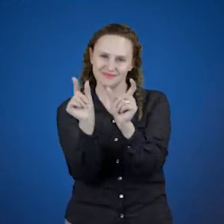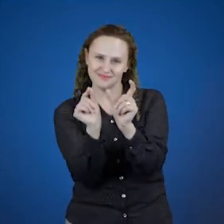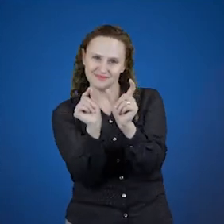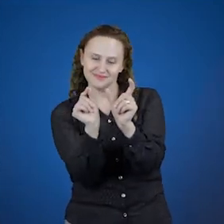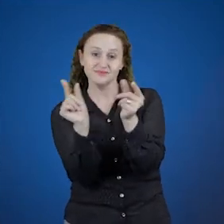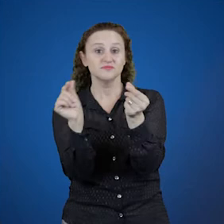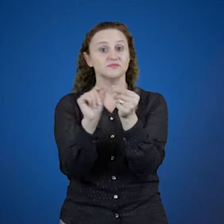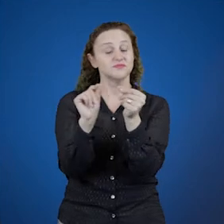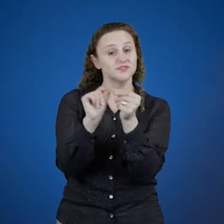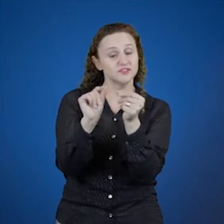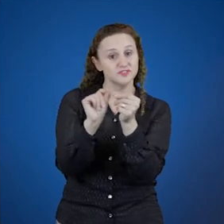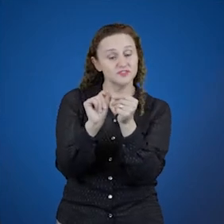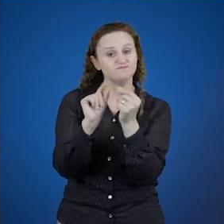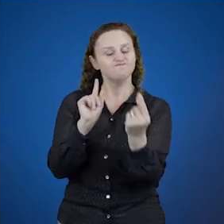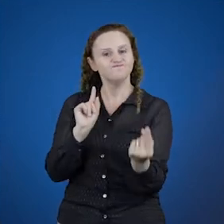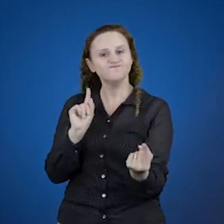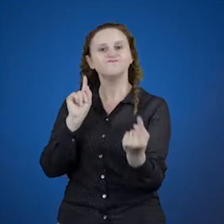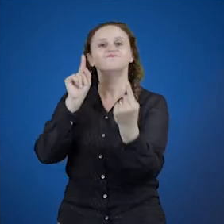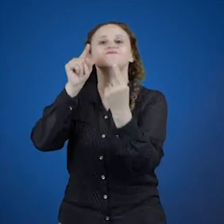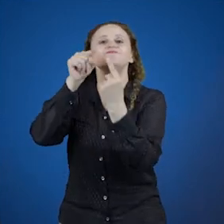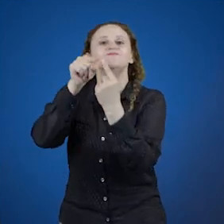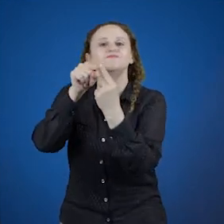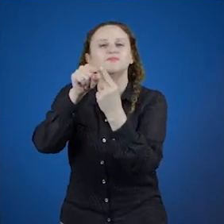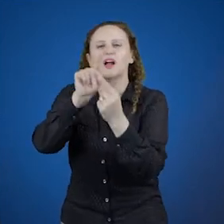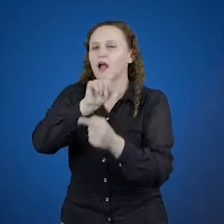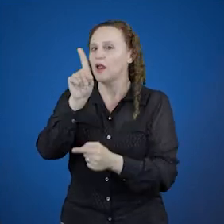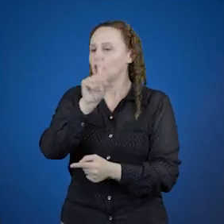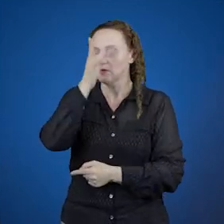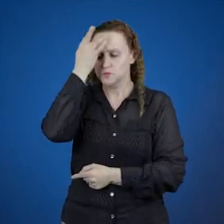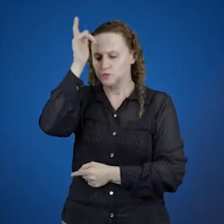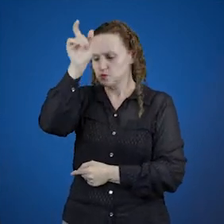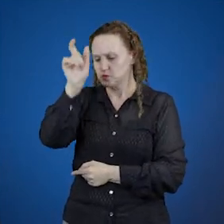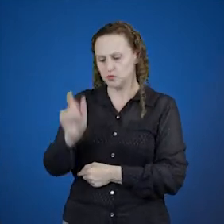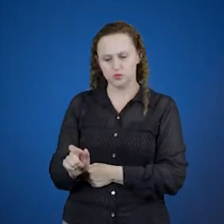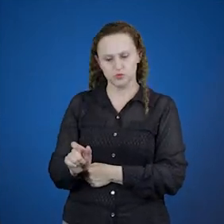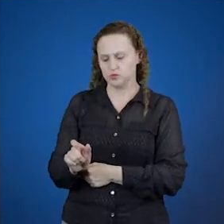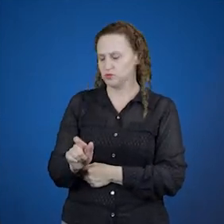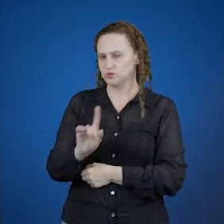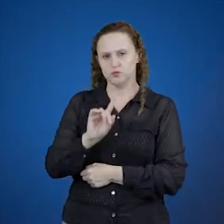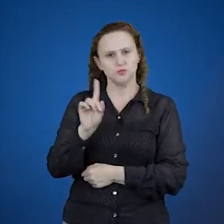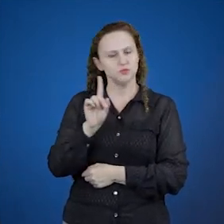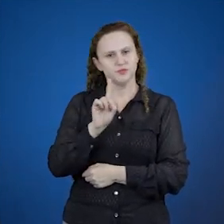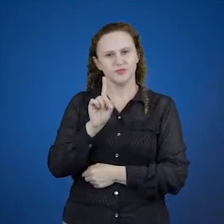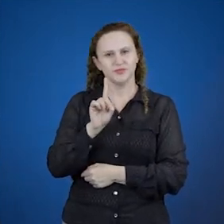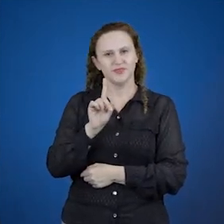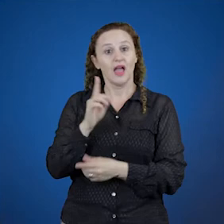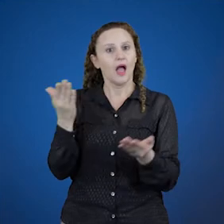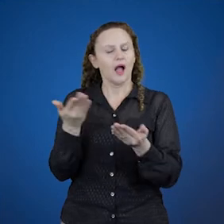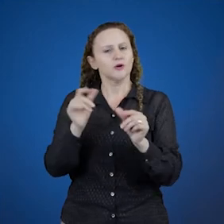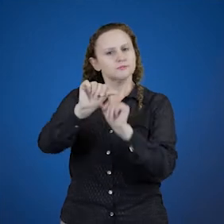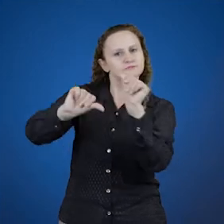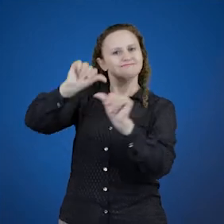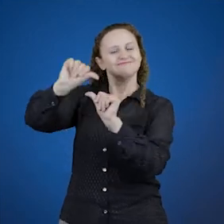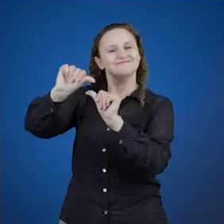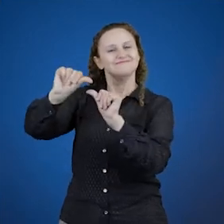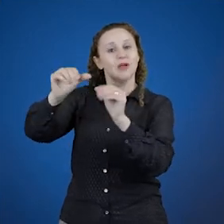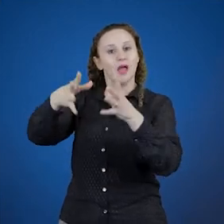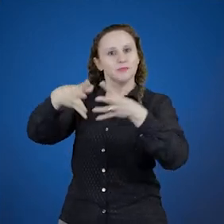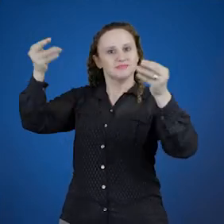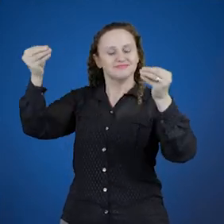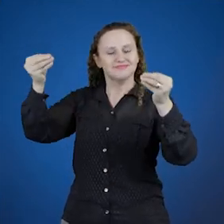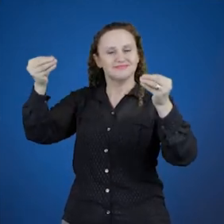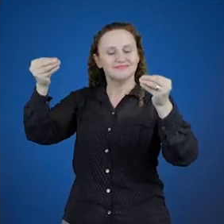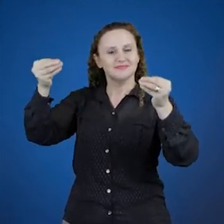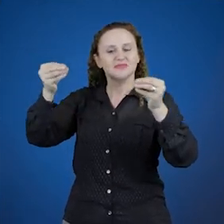exercendo uma outra função ela não é mais o sujeito quem é o sujeito agora é brilho